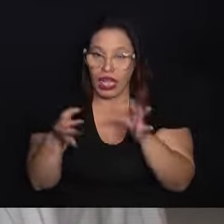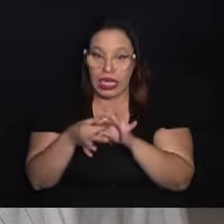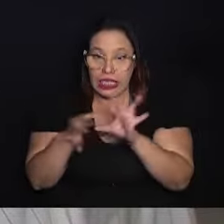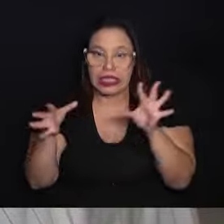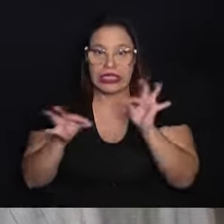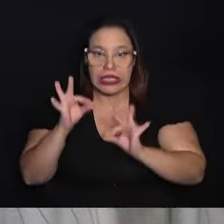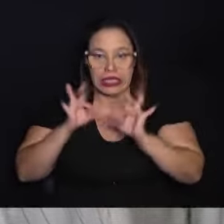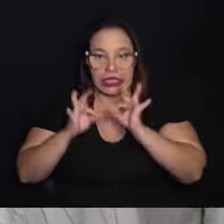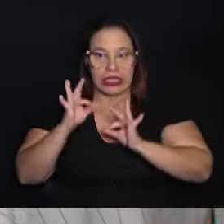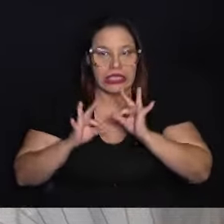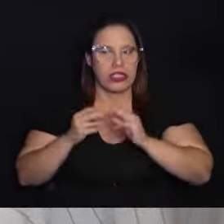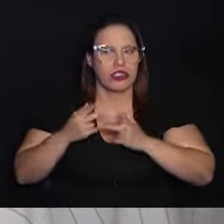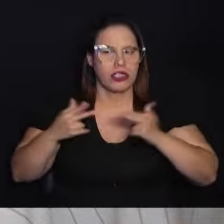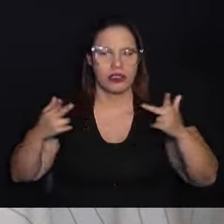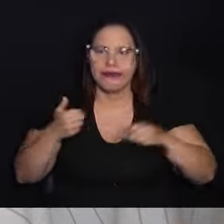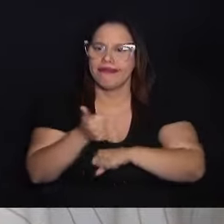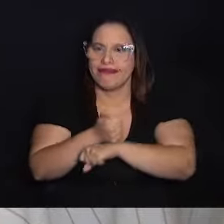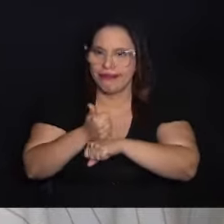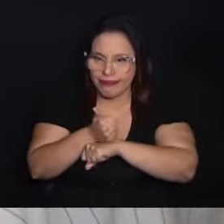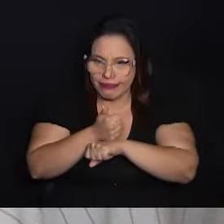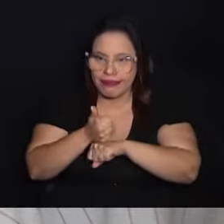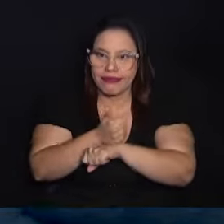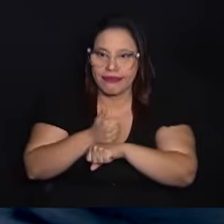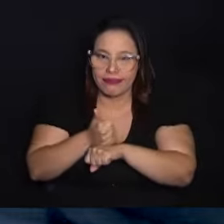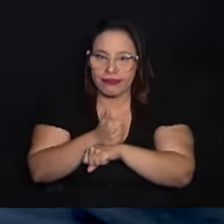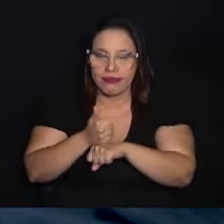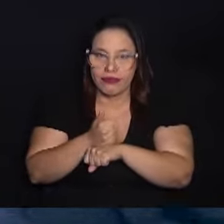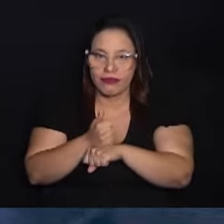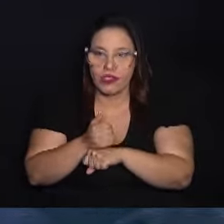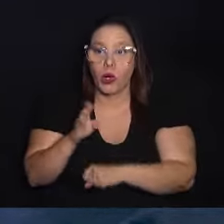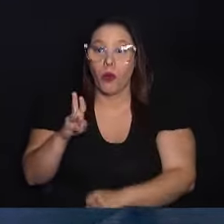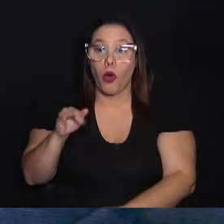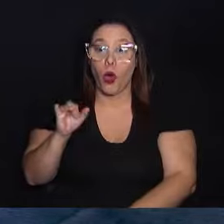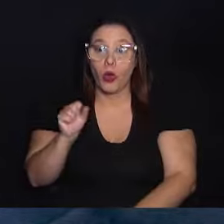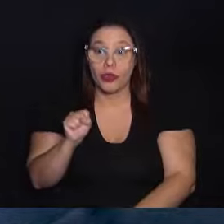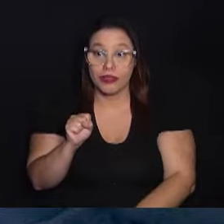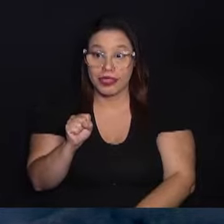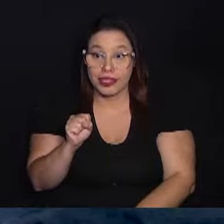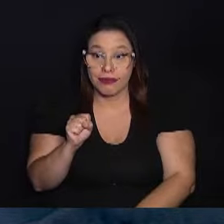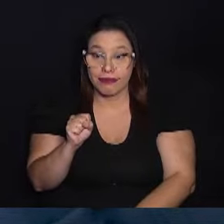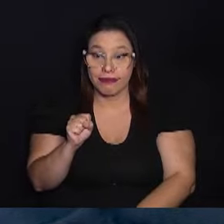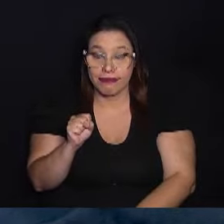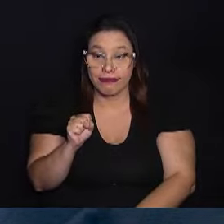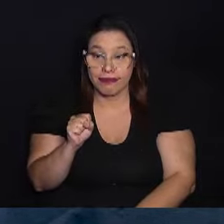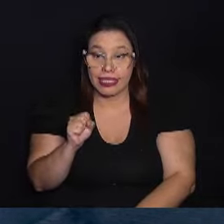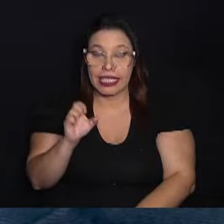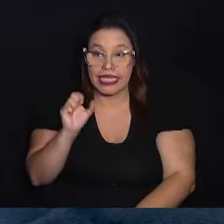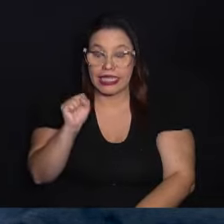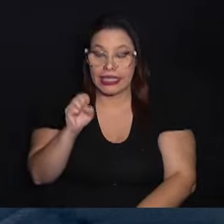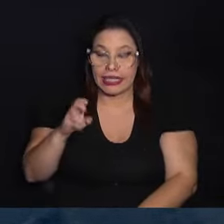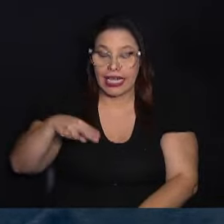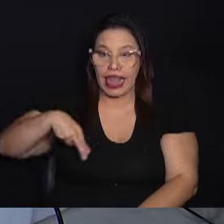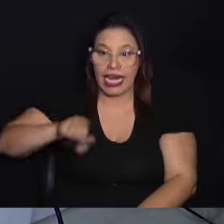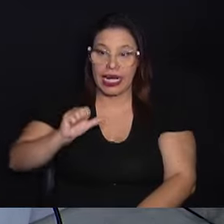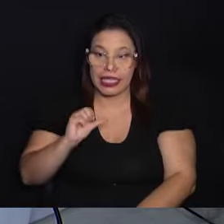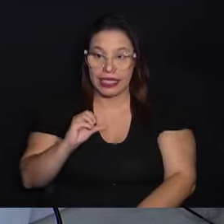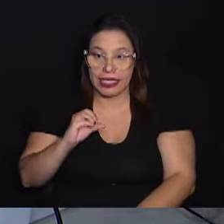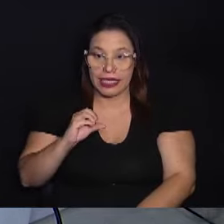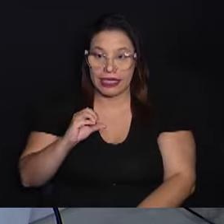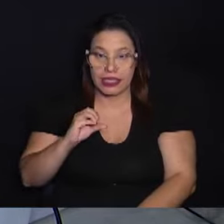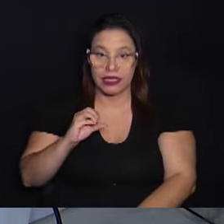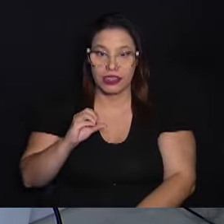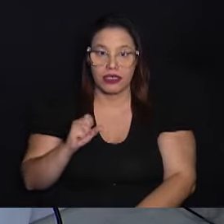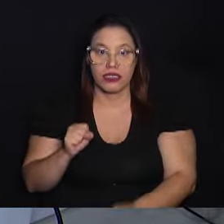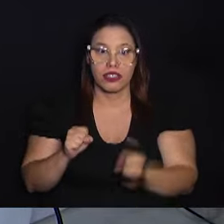na mensalidade. Há vagas para cursos livres e técnicos em diversas áreas da instituição. As bolsas são oferecidas por meio